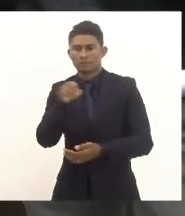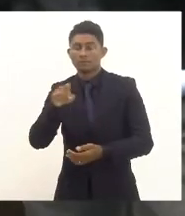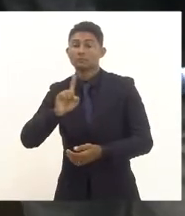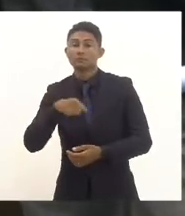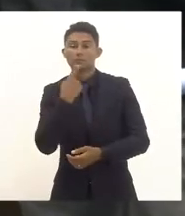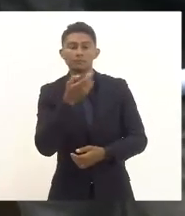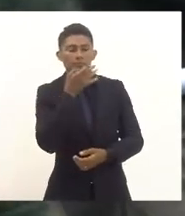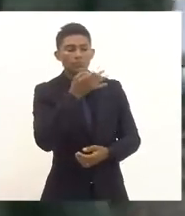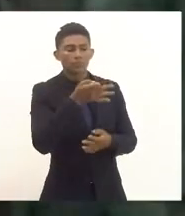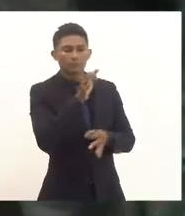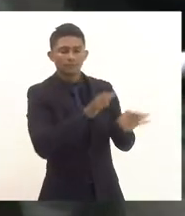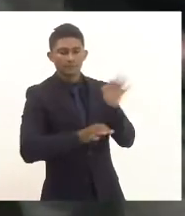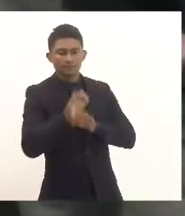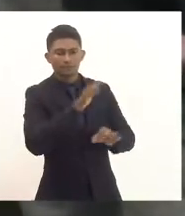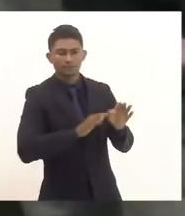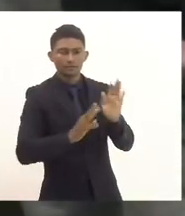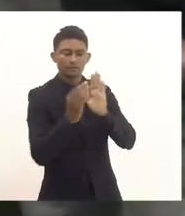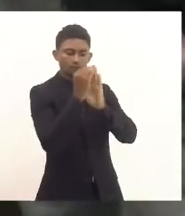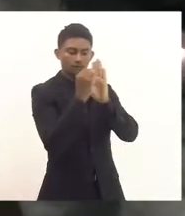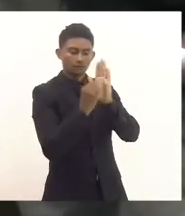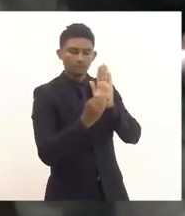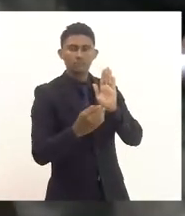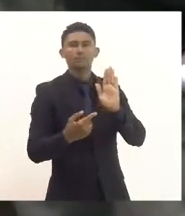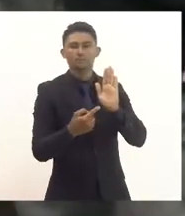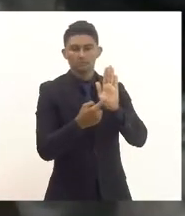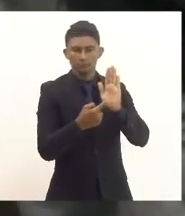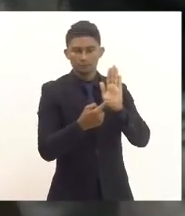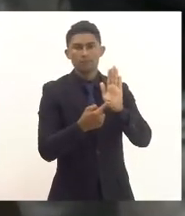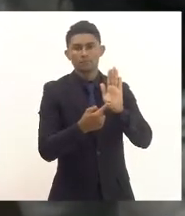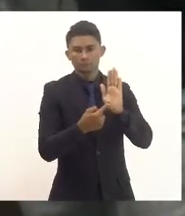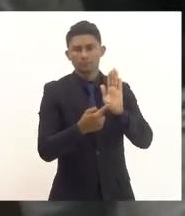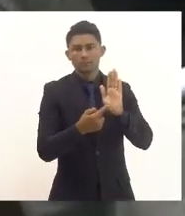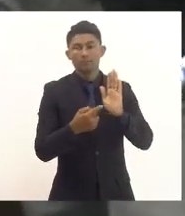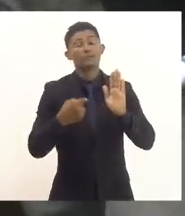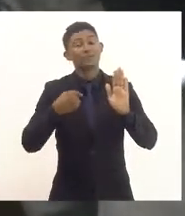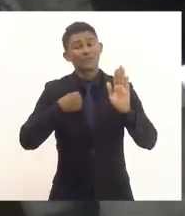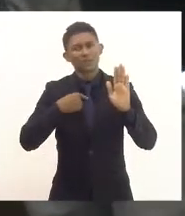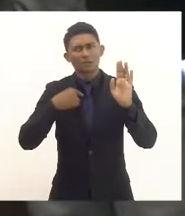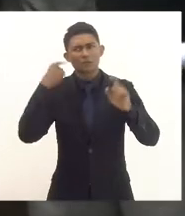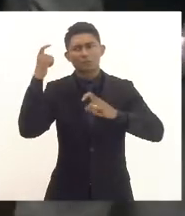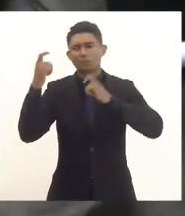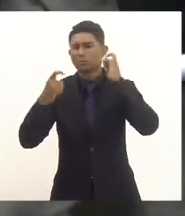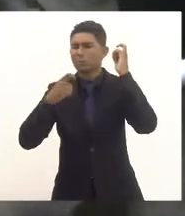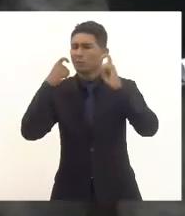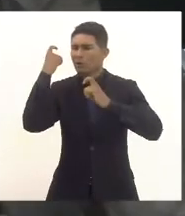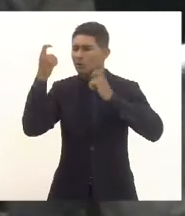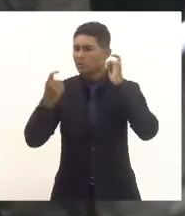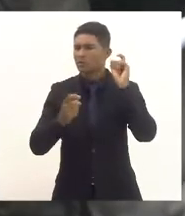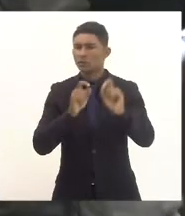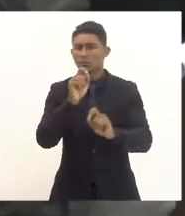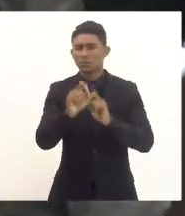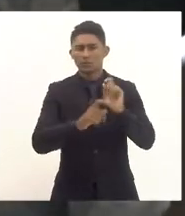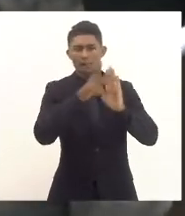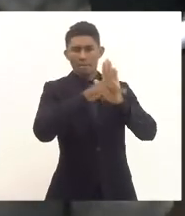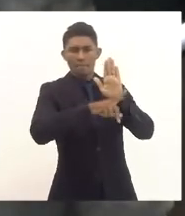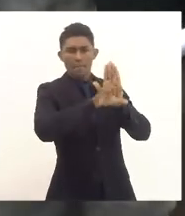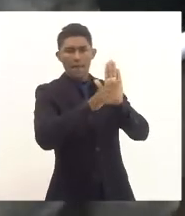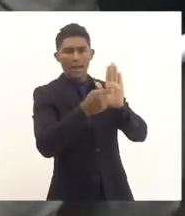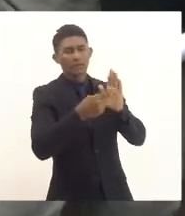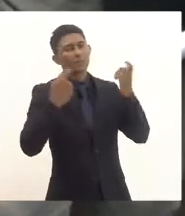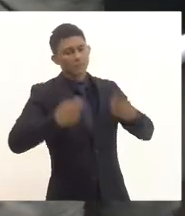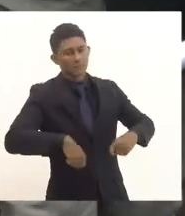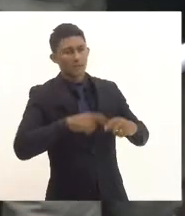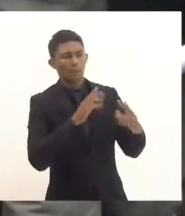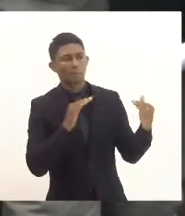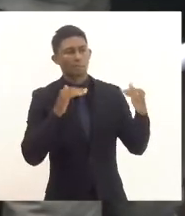constitucionalidade eu sou muito muito muito preocupado com a constitucionalidade dos peles não é à toa